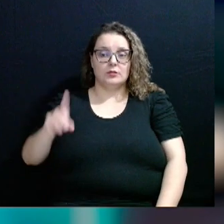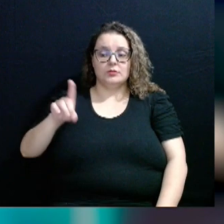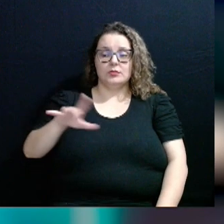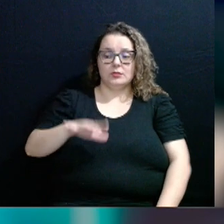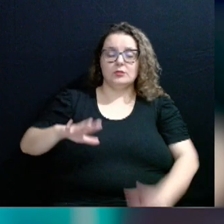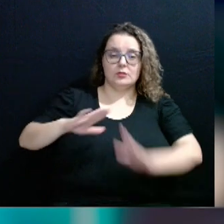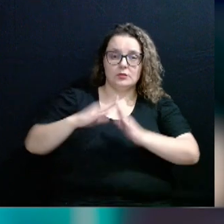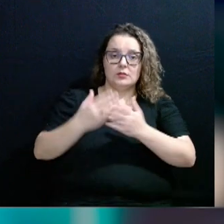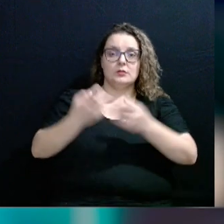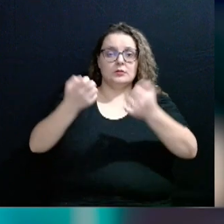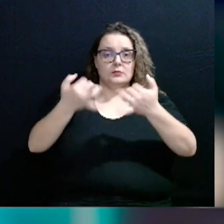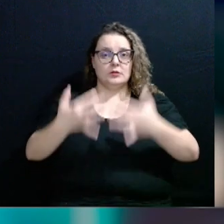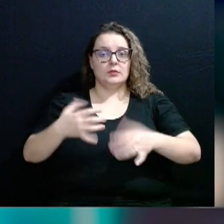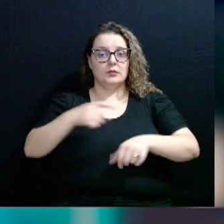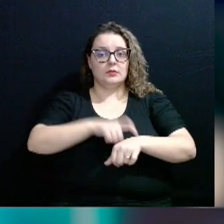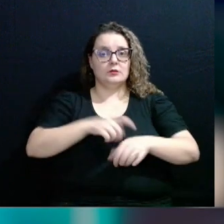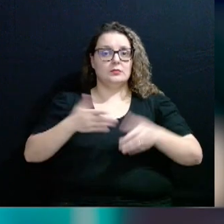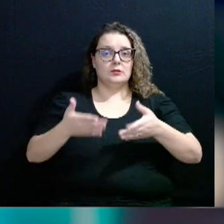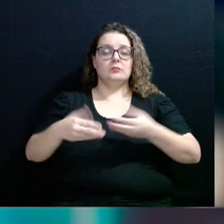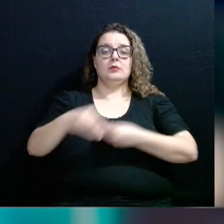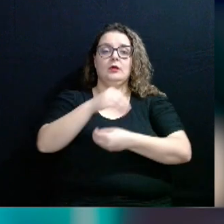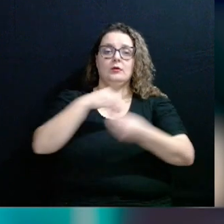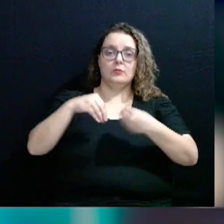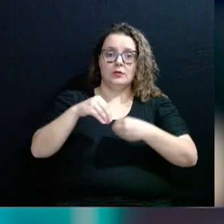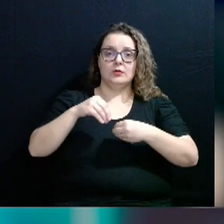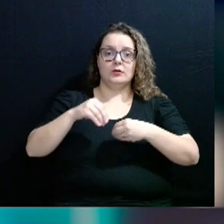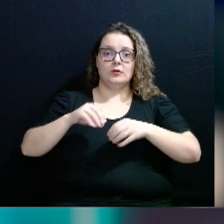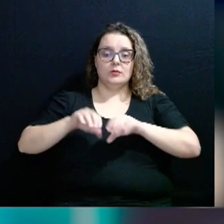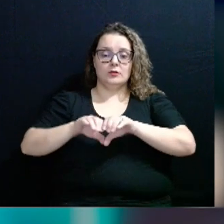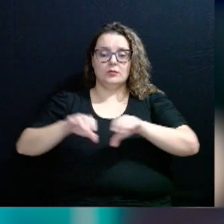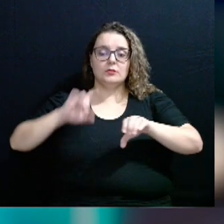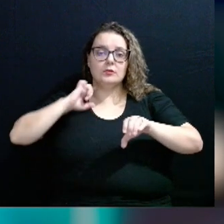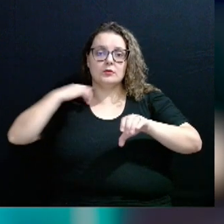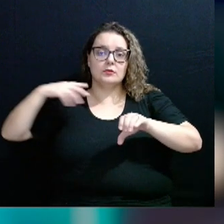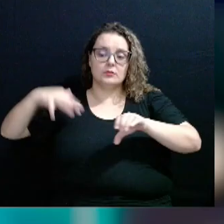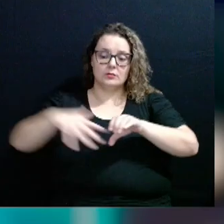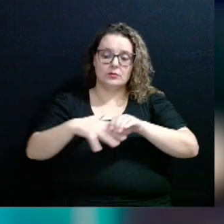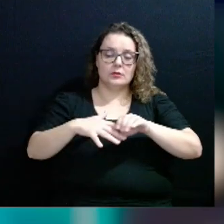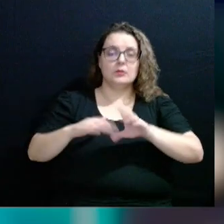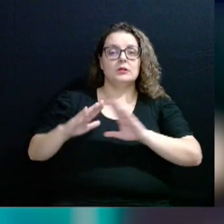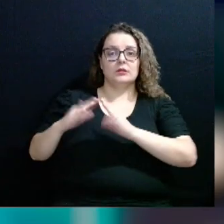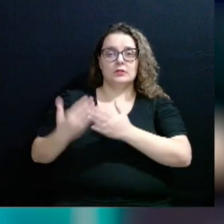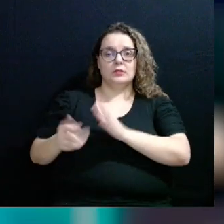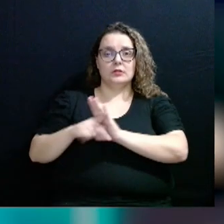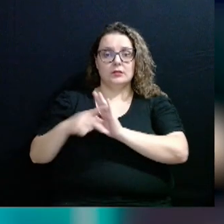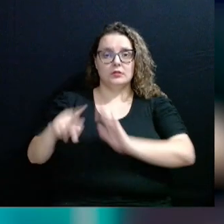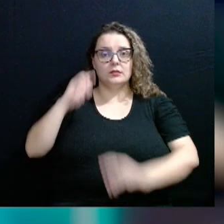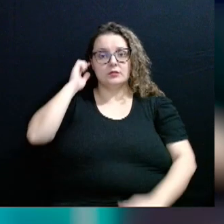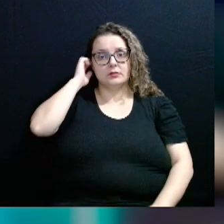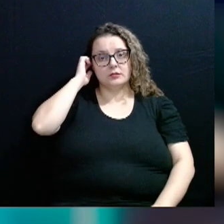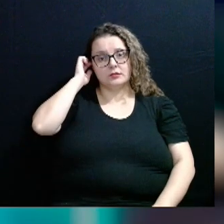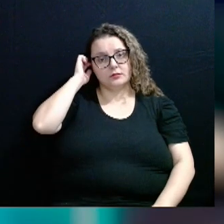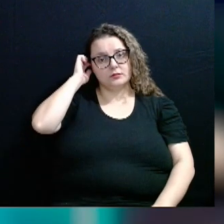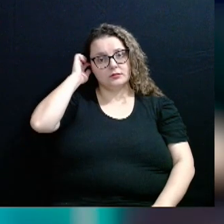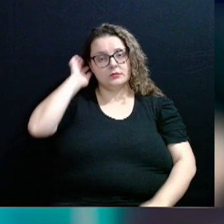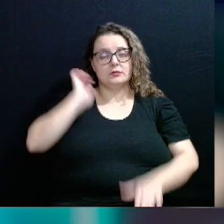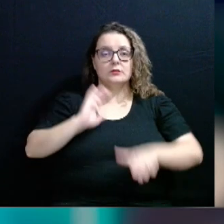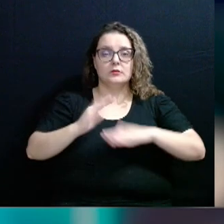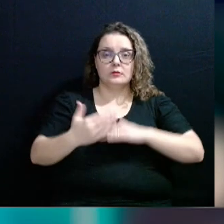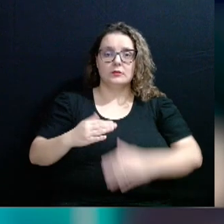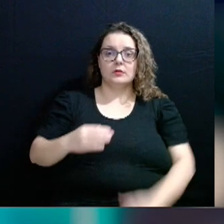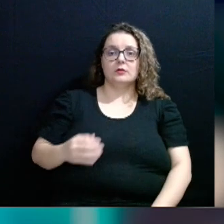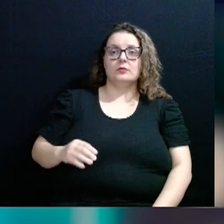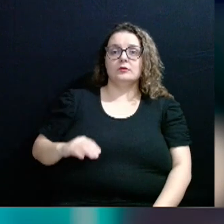situação, envolvendo o esgoto da Escola Estadual Padre José dos Santos, no bairro Jardim Novo Campos Elíseos, em